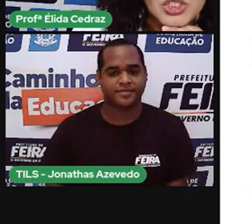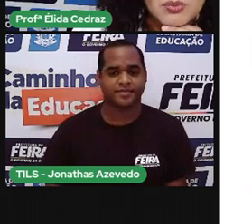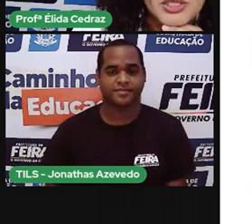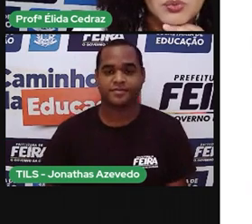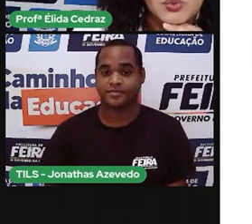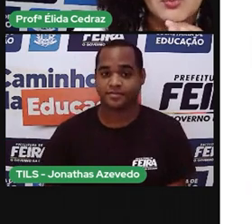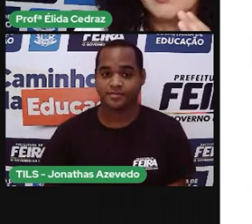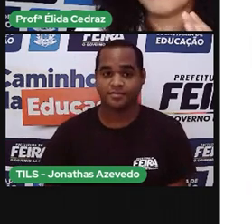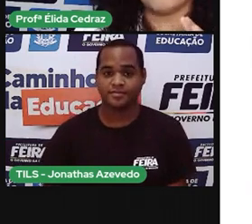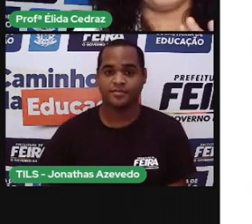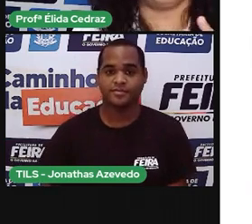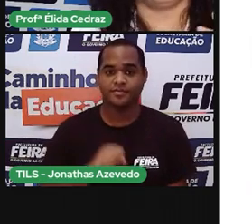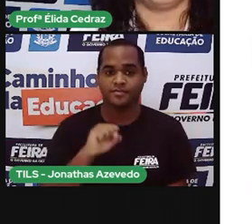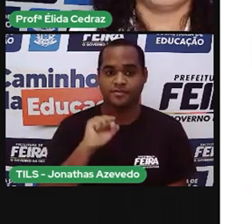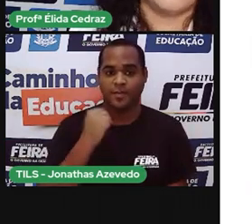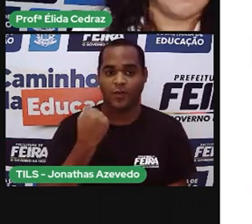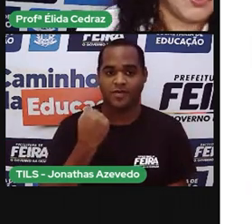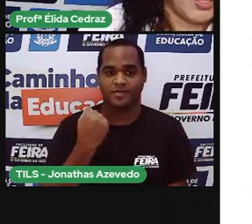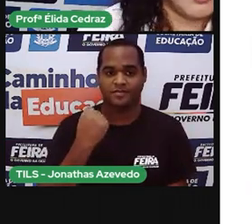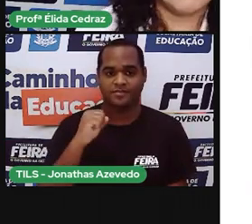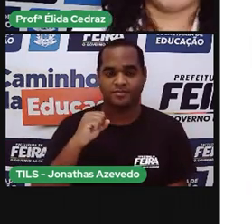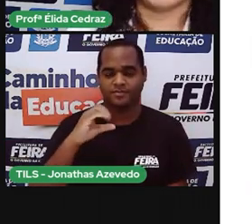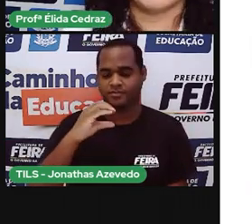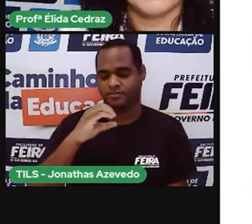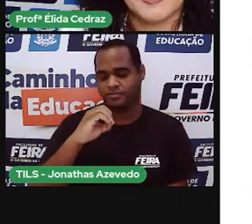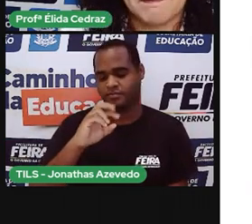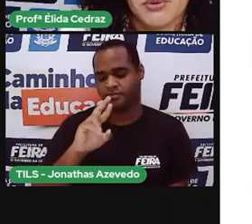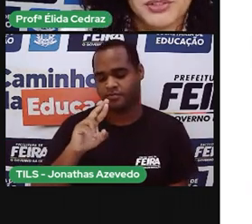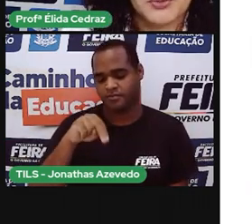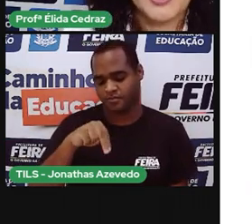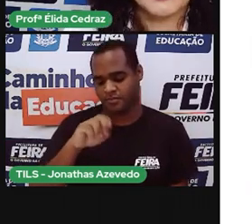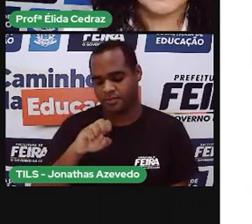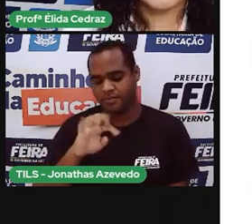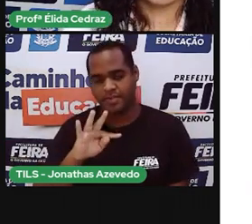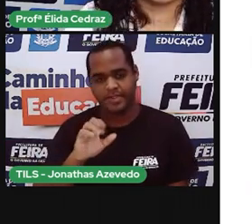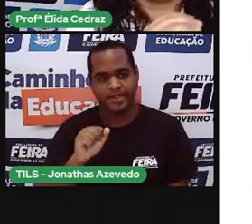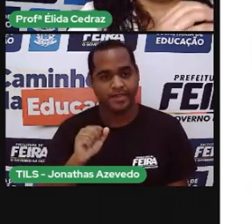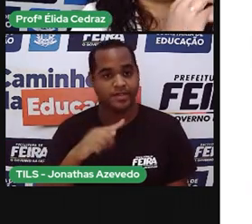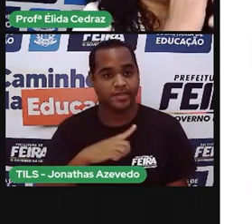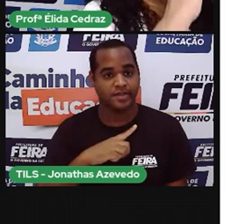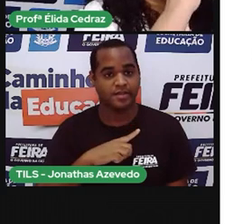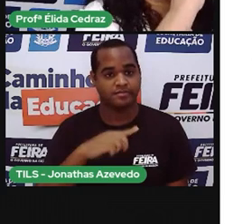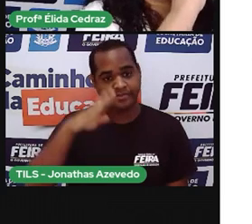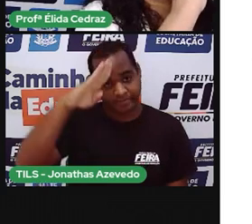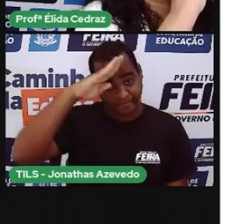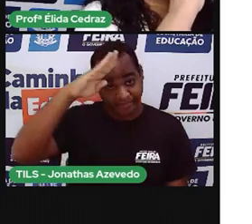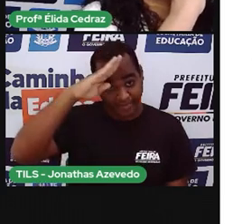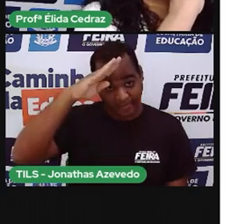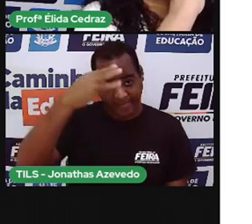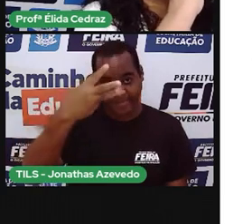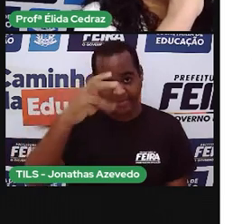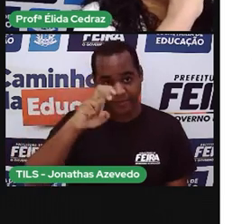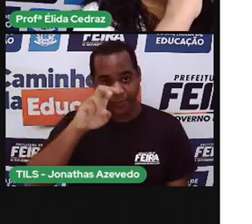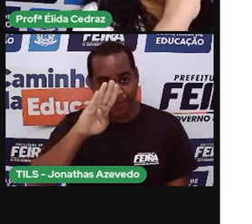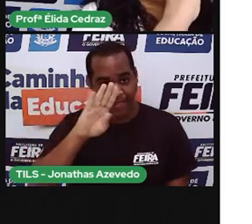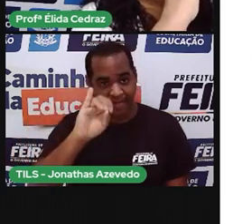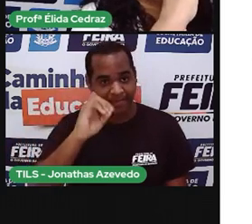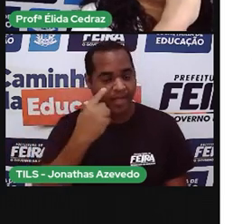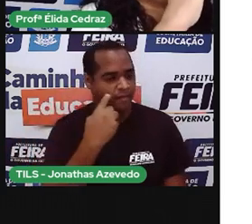E o instrumento número 8. Aí você passa lá na porta do exército e tá o soldado.